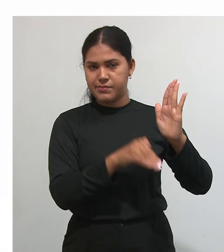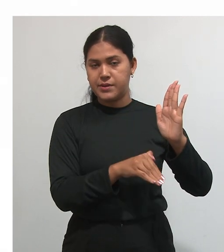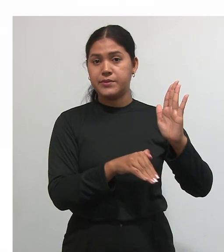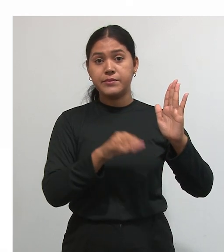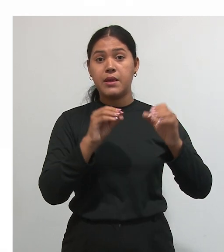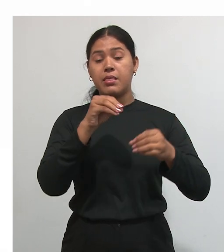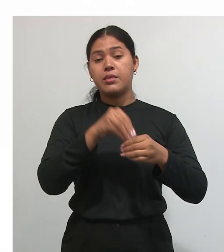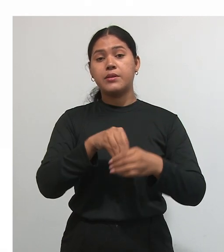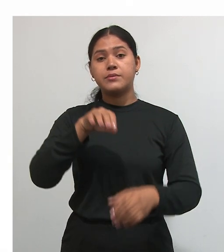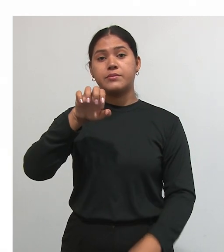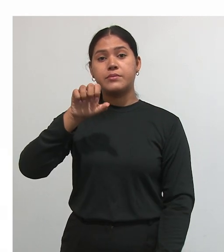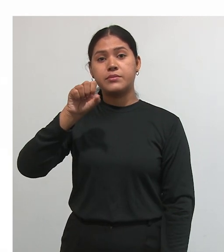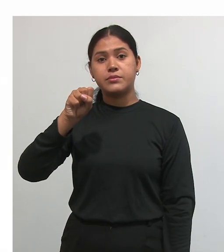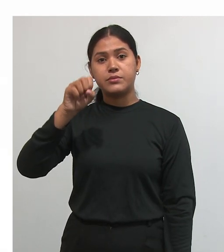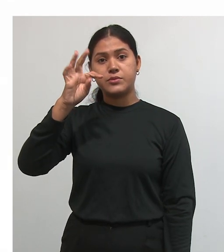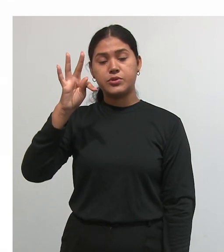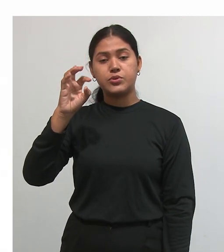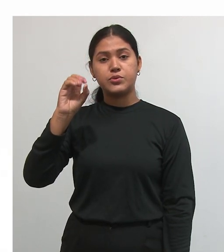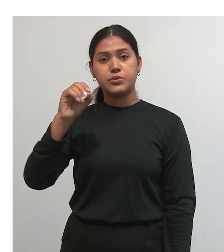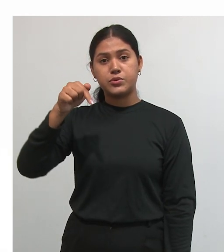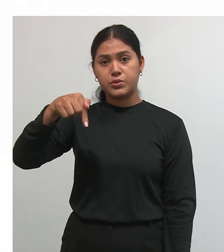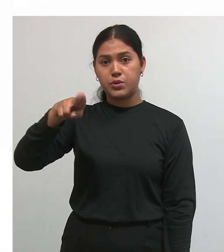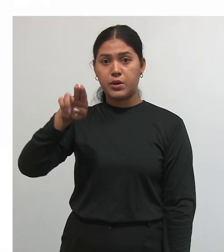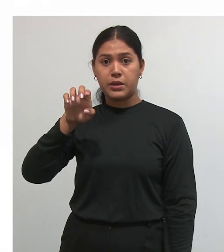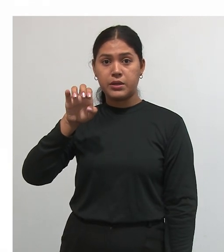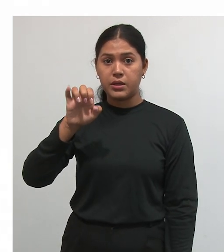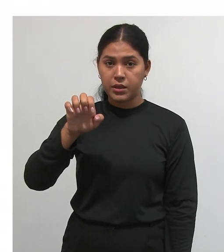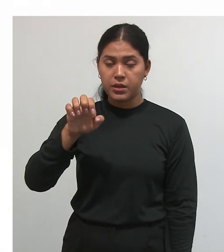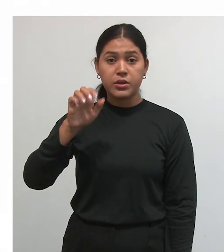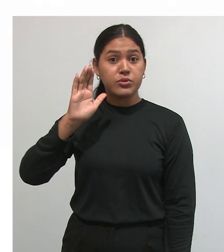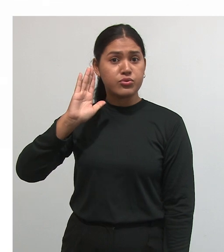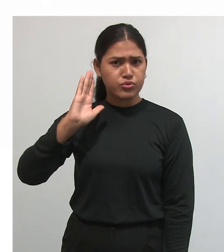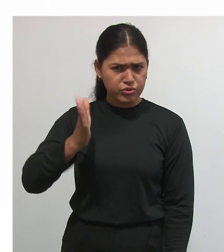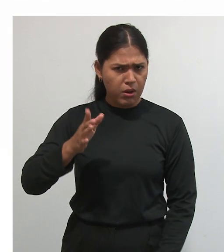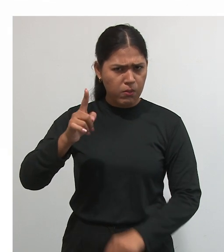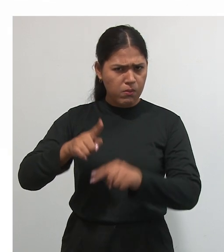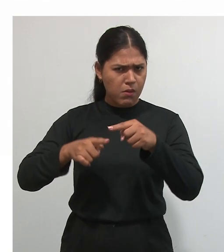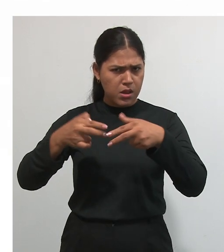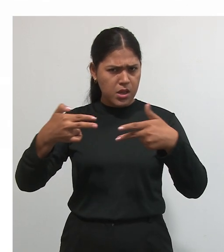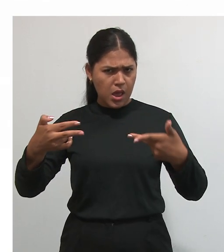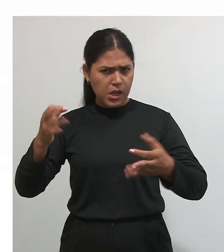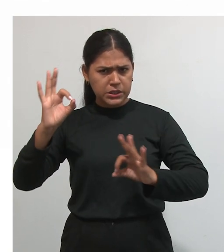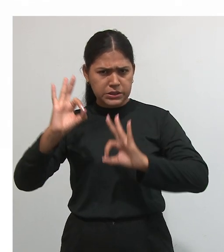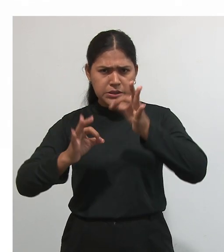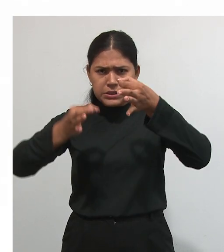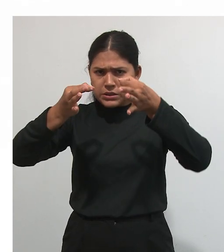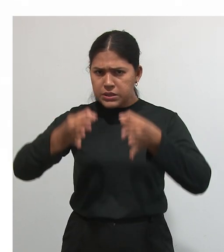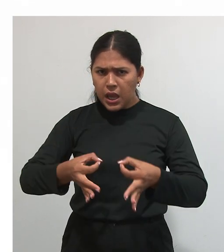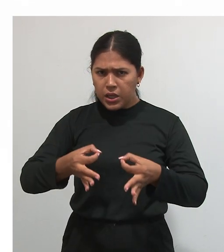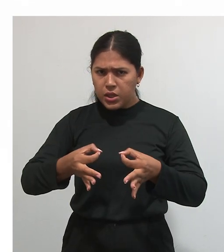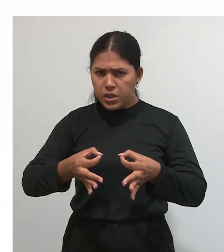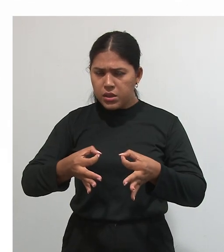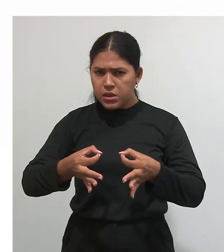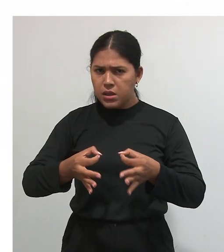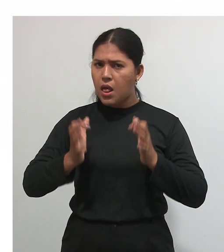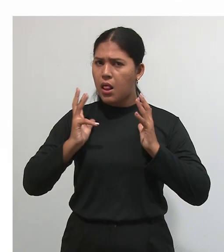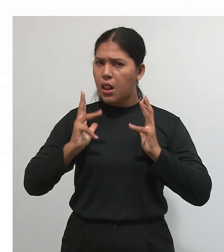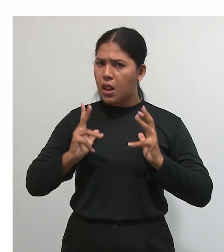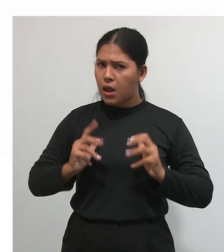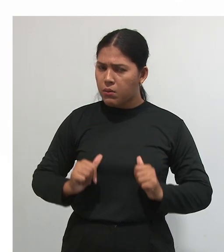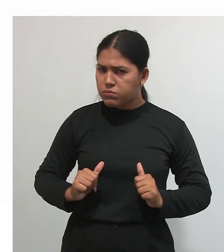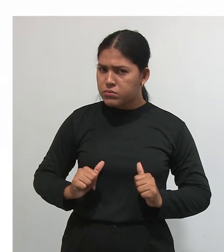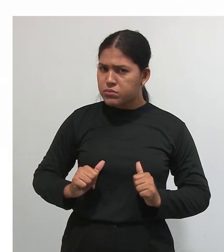estoque, né? Será que esses materiais, eles realmente estão bem conservados,